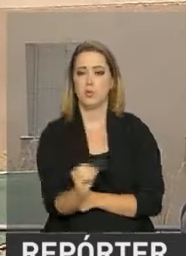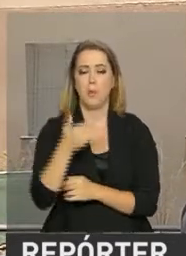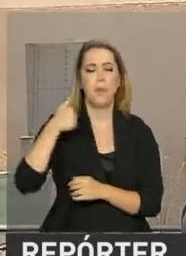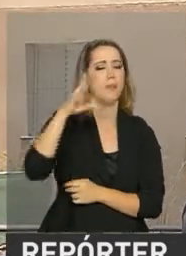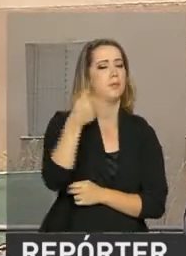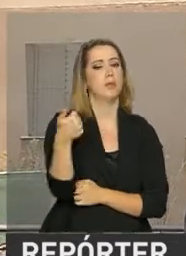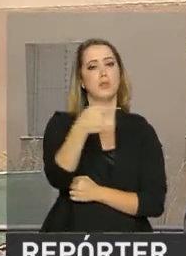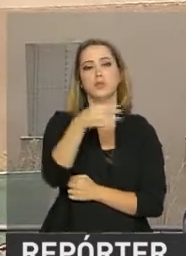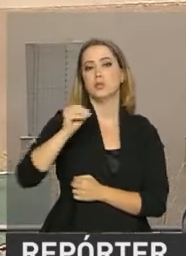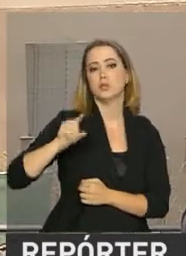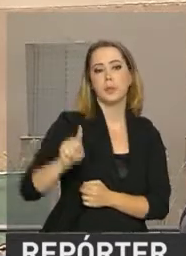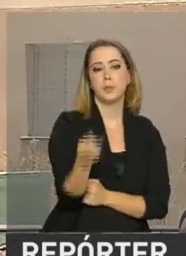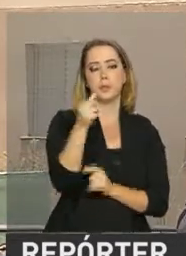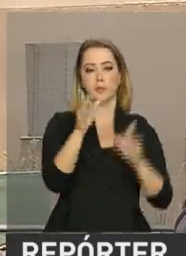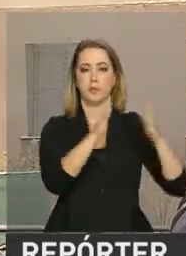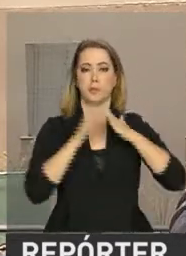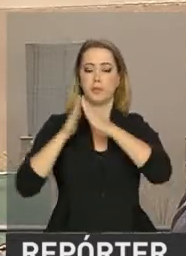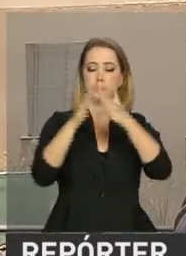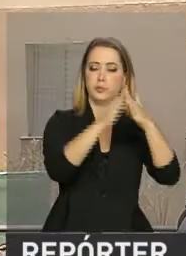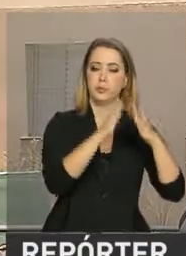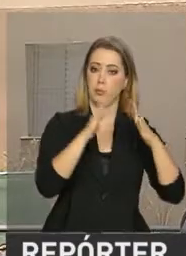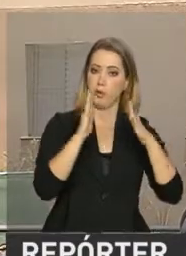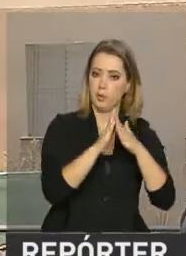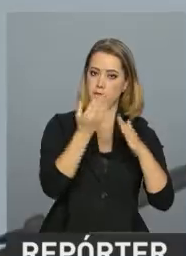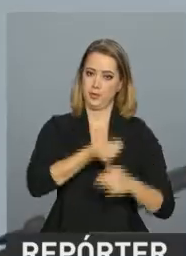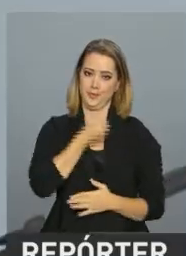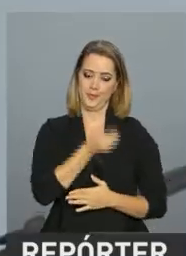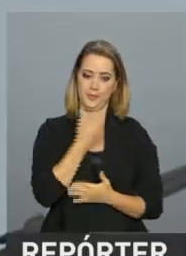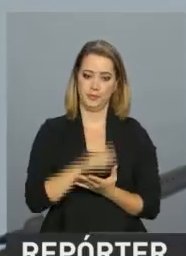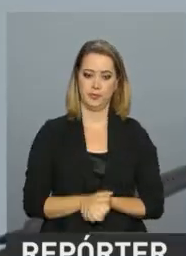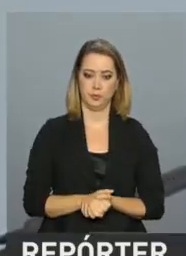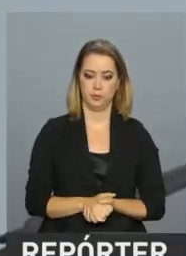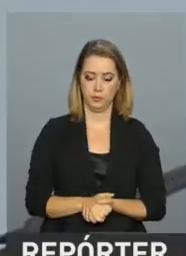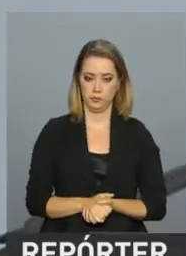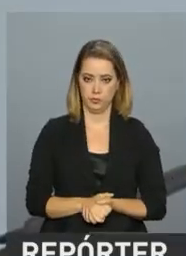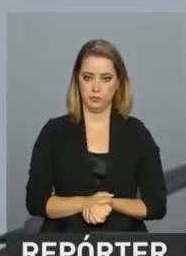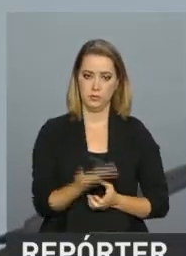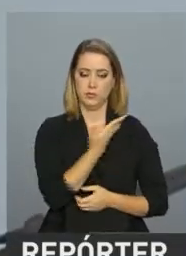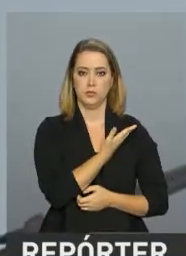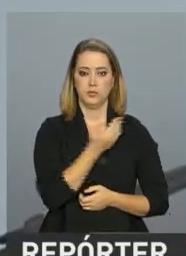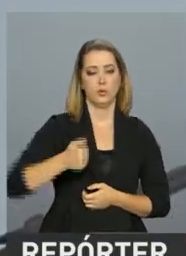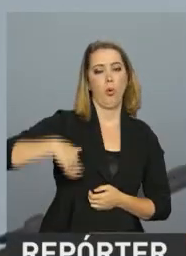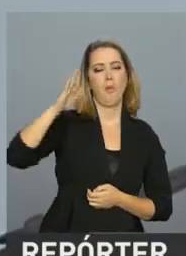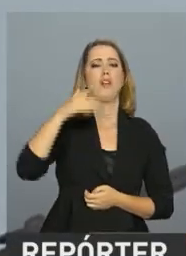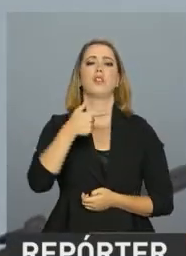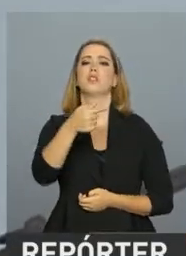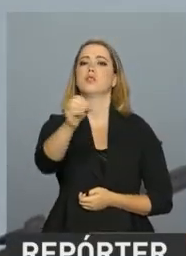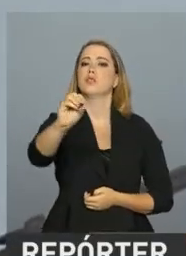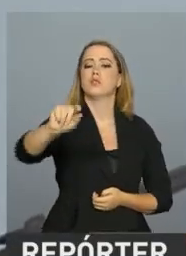170 mil unidades pelo programa minha casa minha vida mais de 700 mil brasileiros